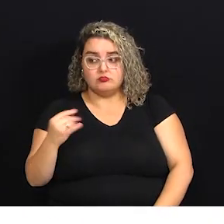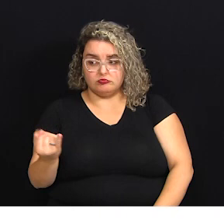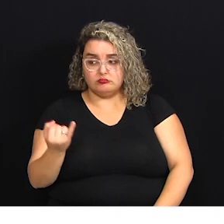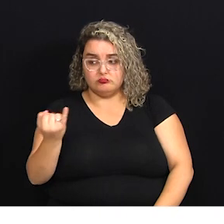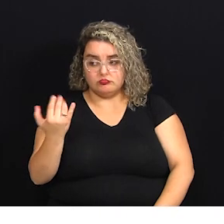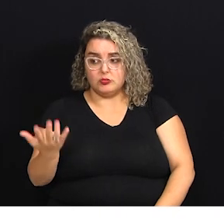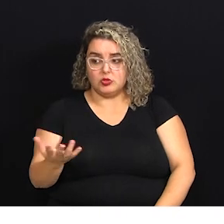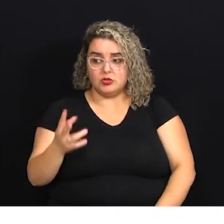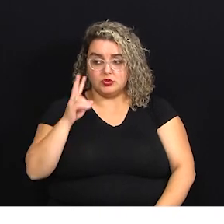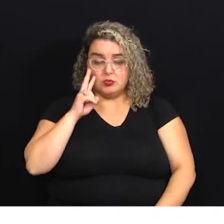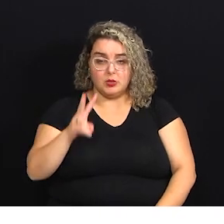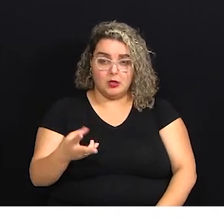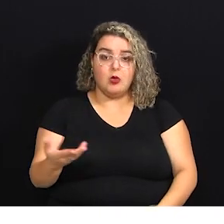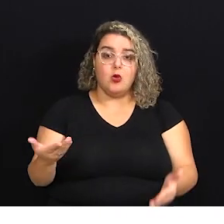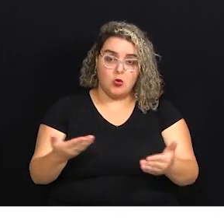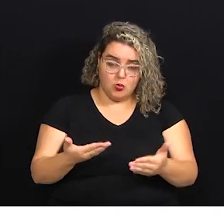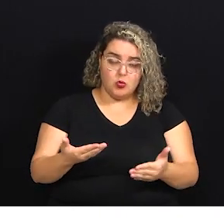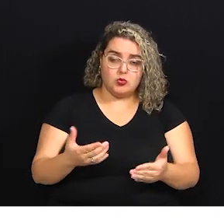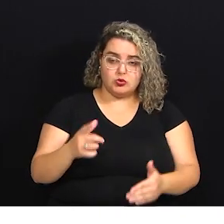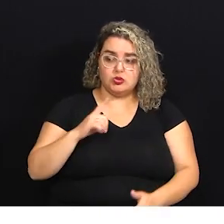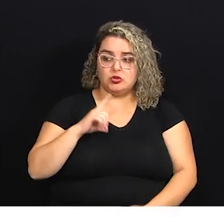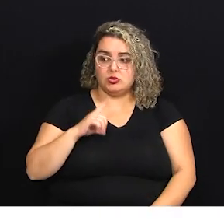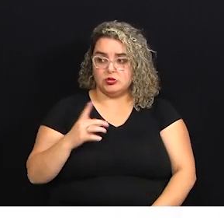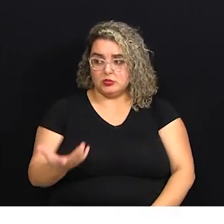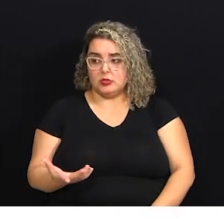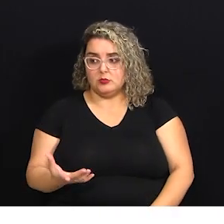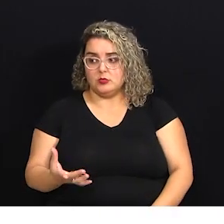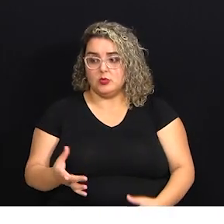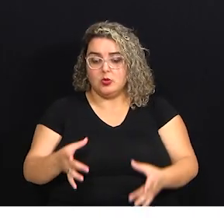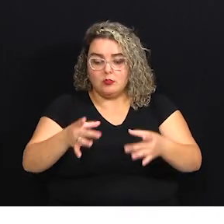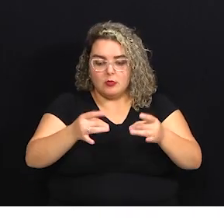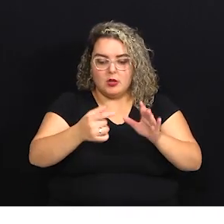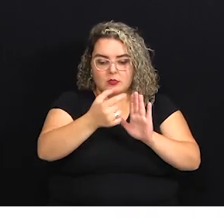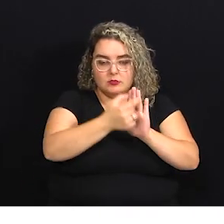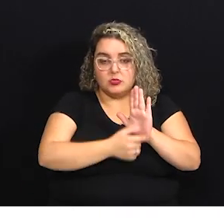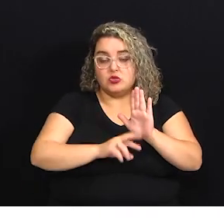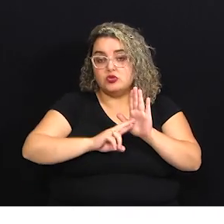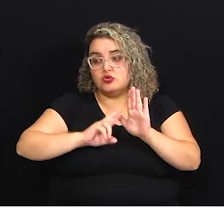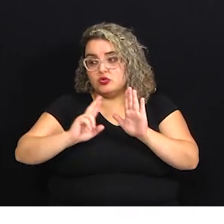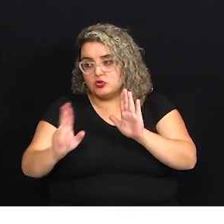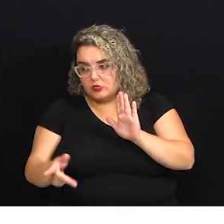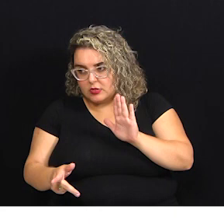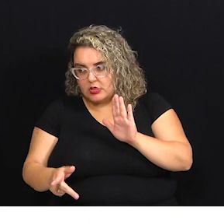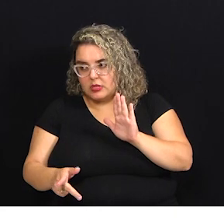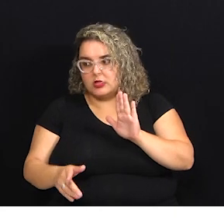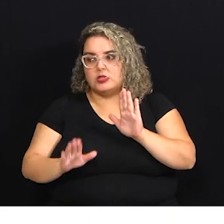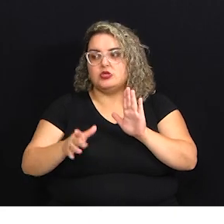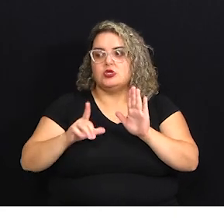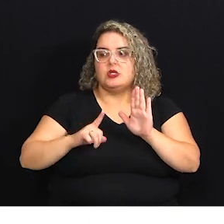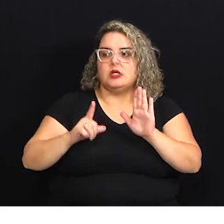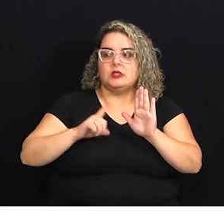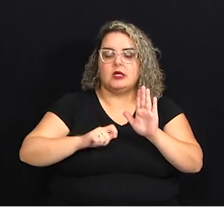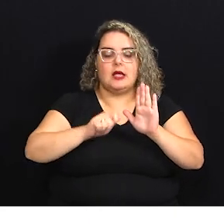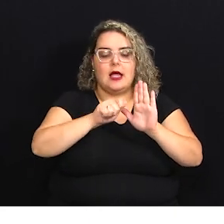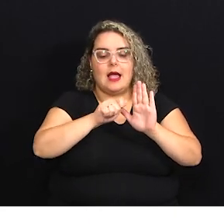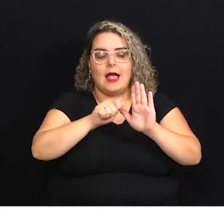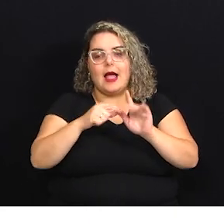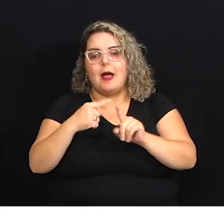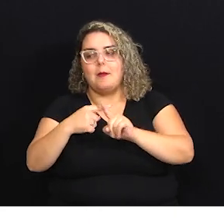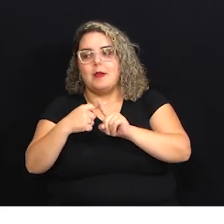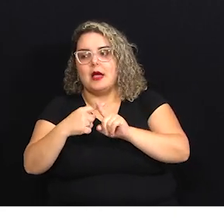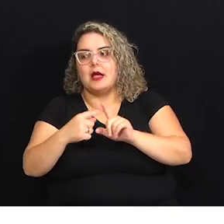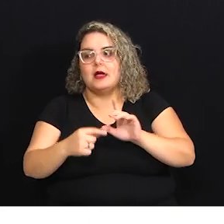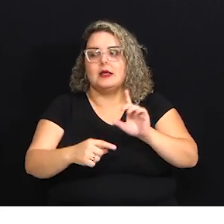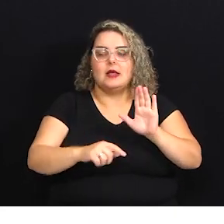escolher o equipamento. Hoje em dia a gente está com uma etiqueta do Inmetro diferente. Ela já tem